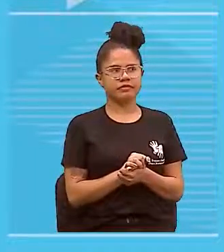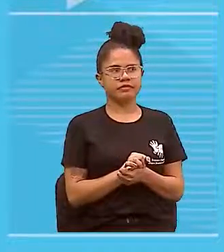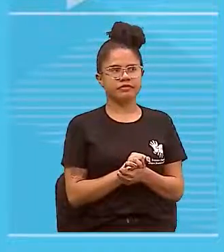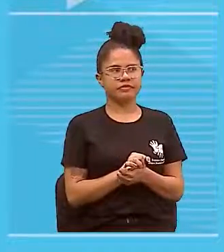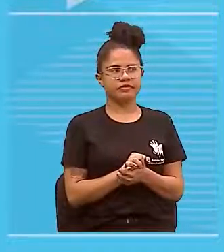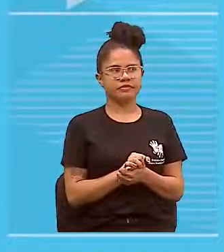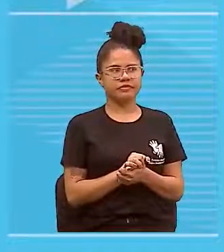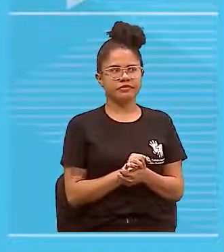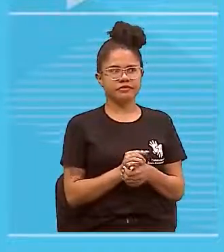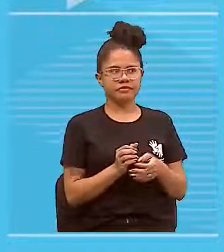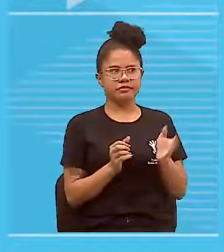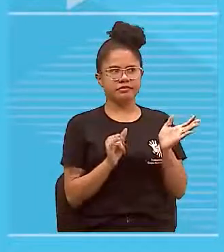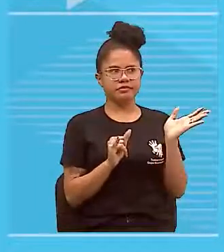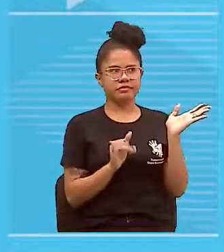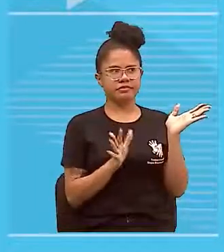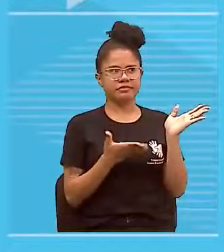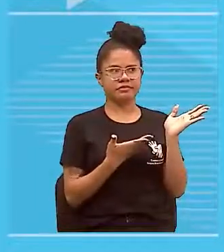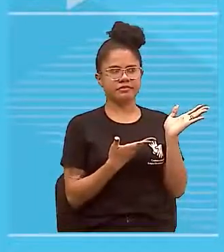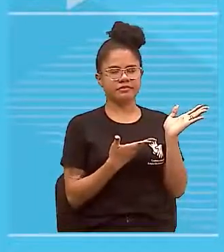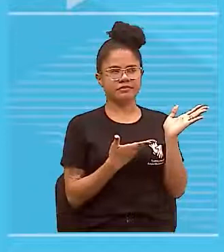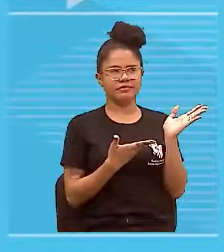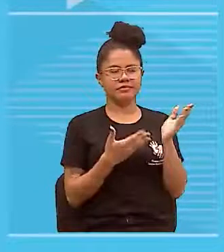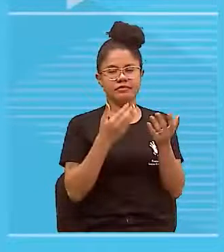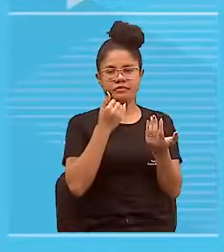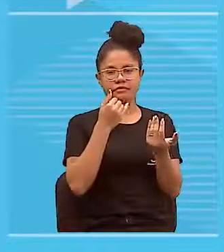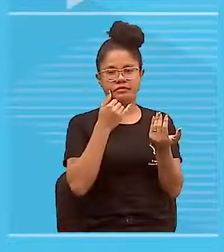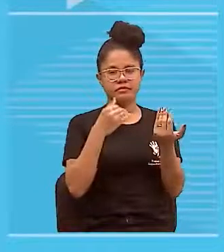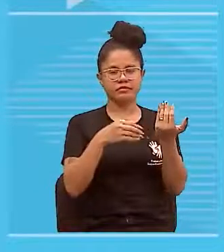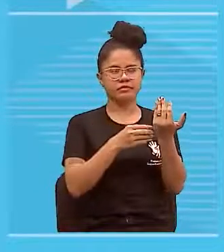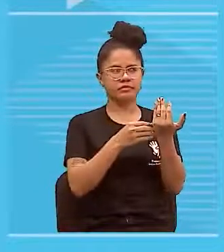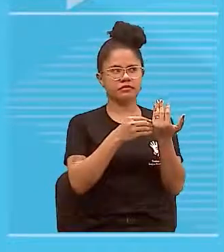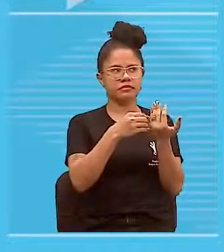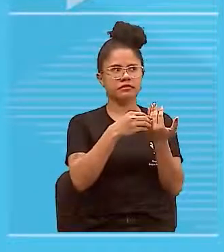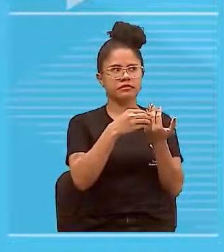né? Então, se ele se alimenta do fitoplâncton,